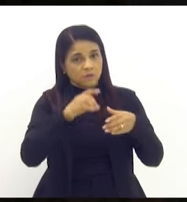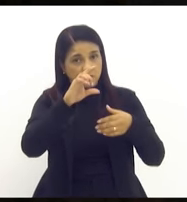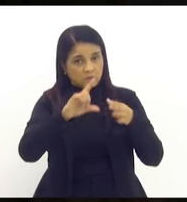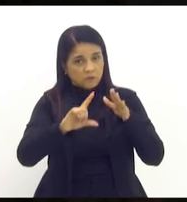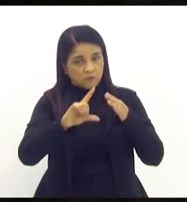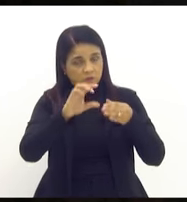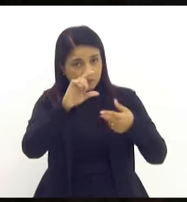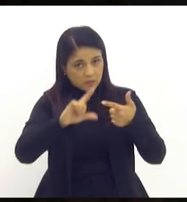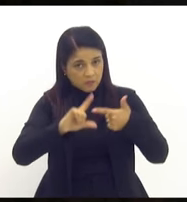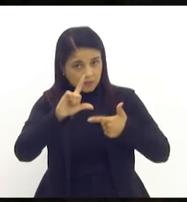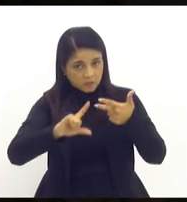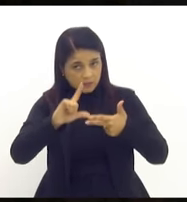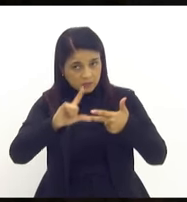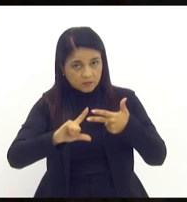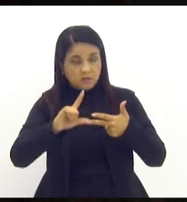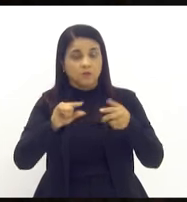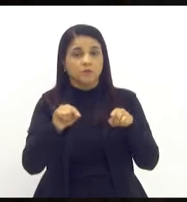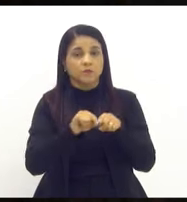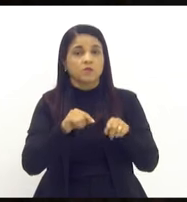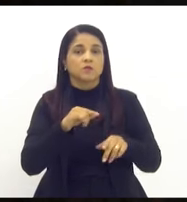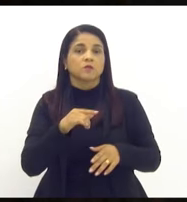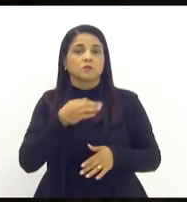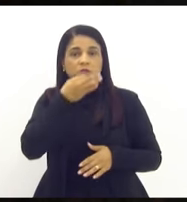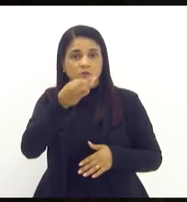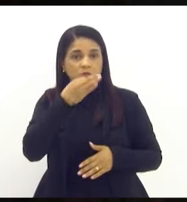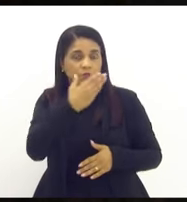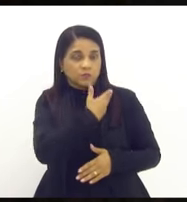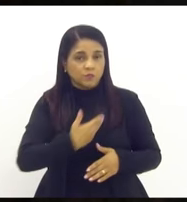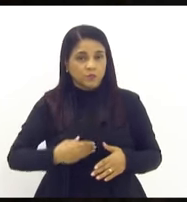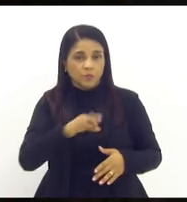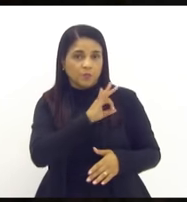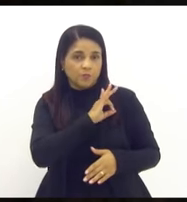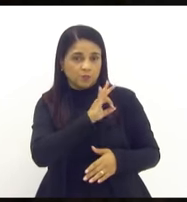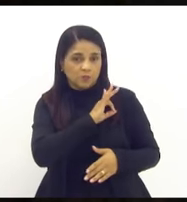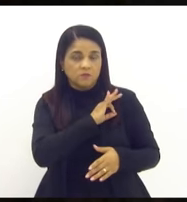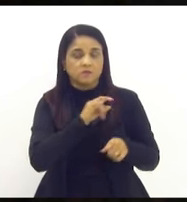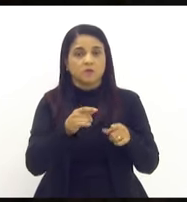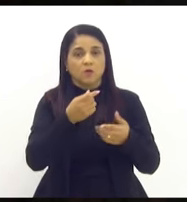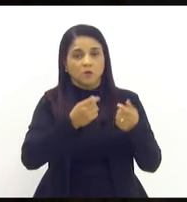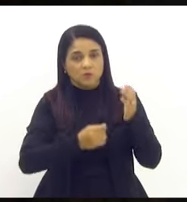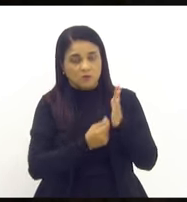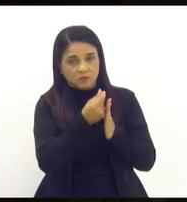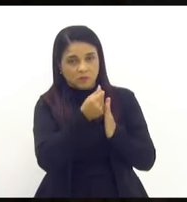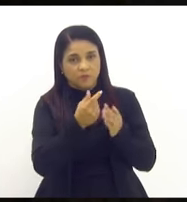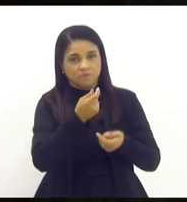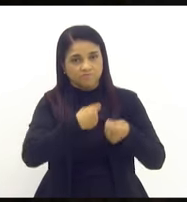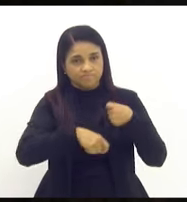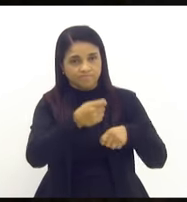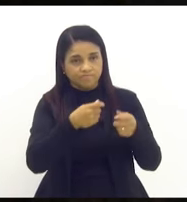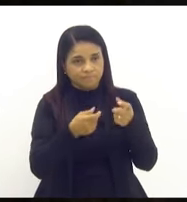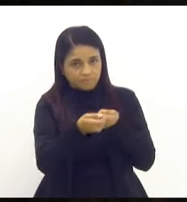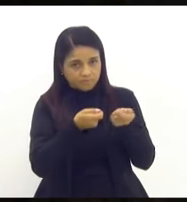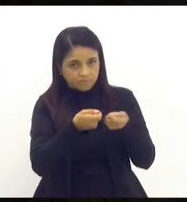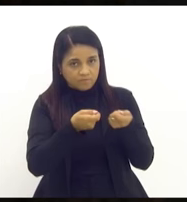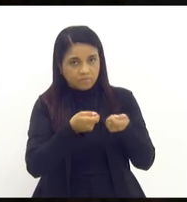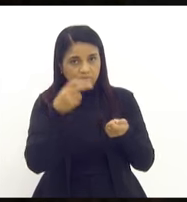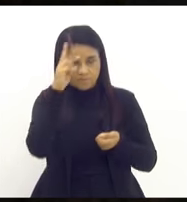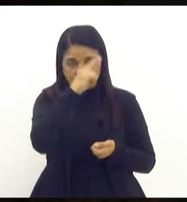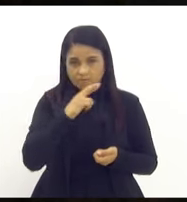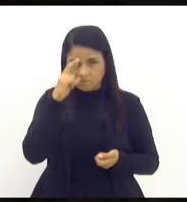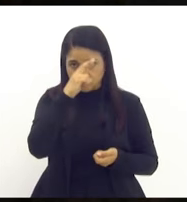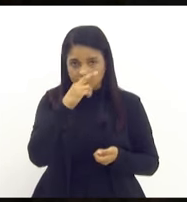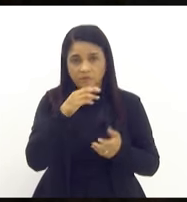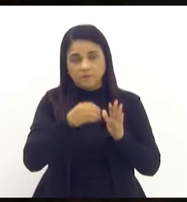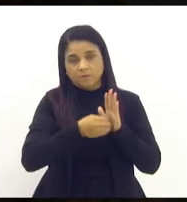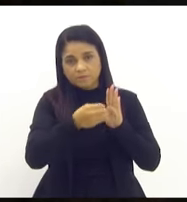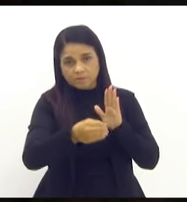códigos de segurança pública e assuntos de polícia e de orçamento Finanças fiscalização financeira e controle